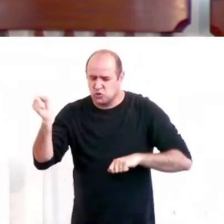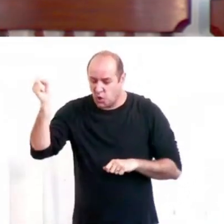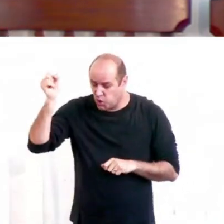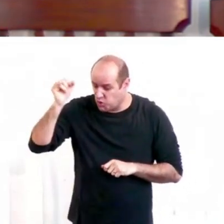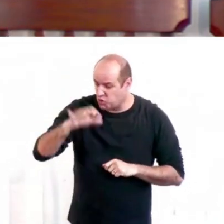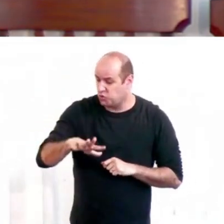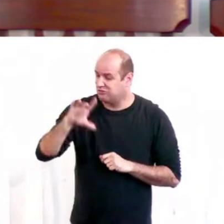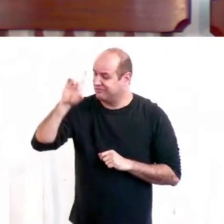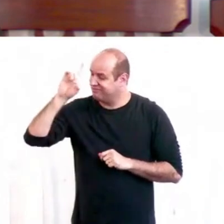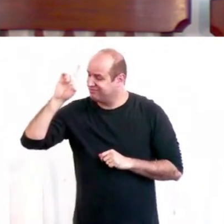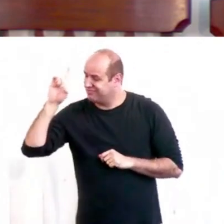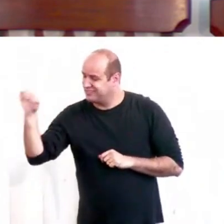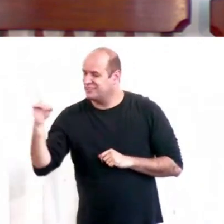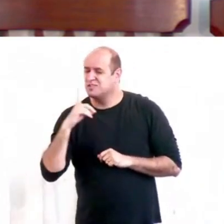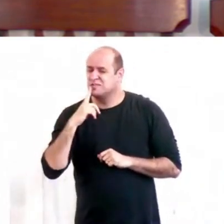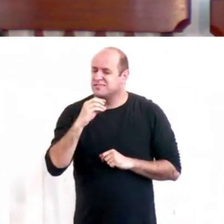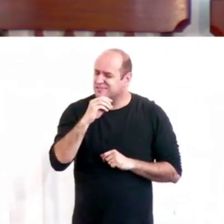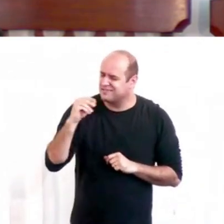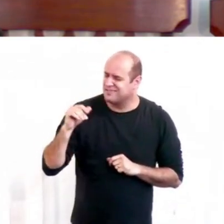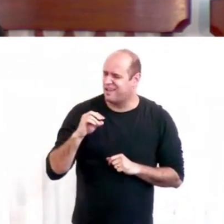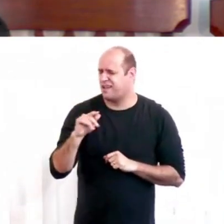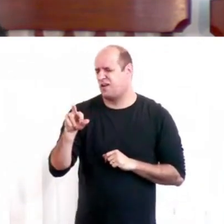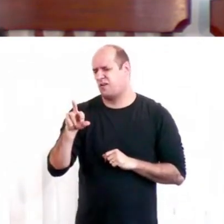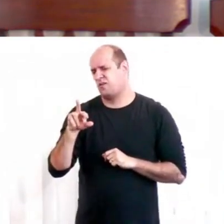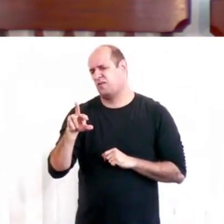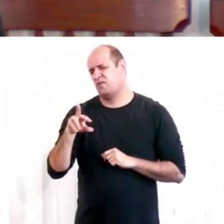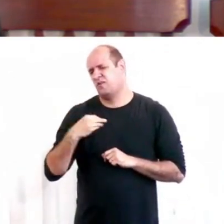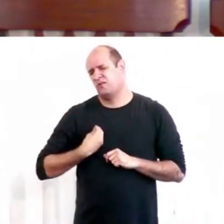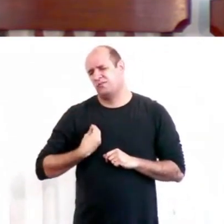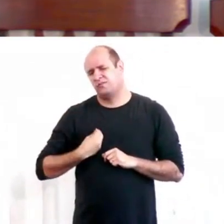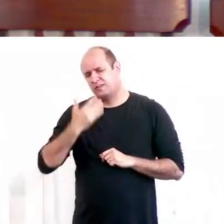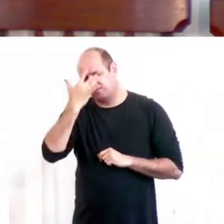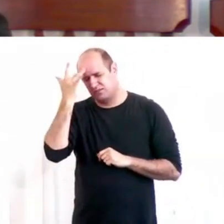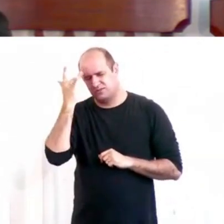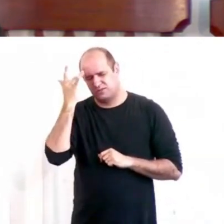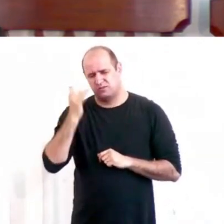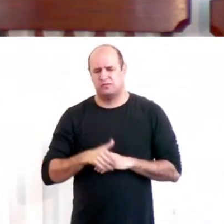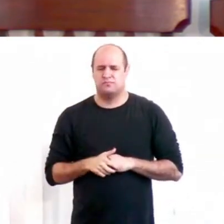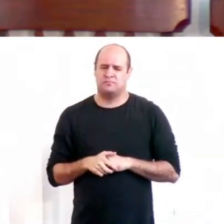Deus, sal na vida de tantas pessoas.